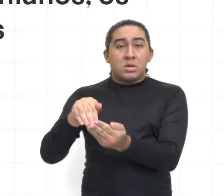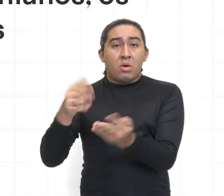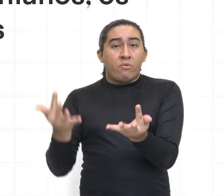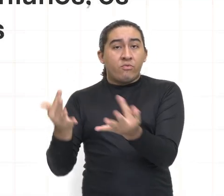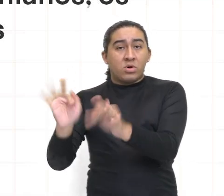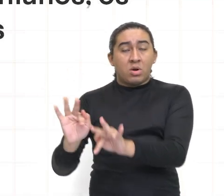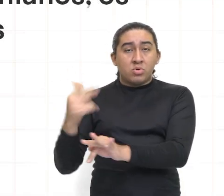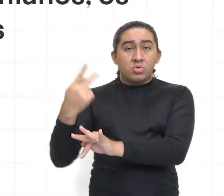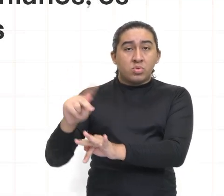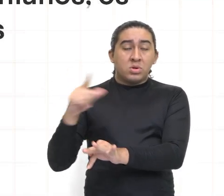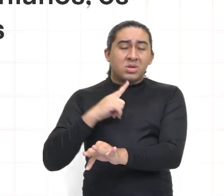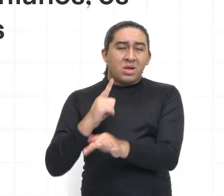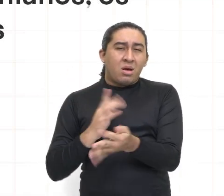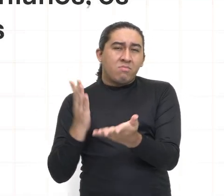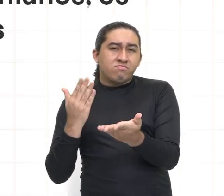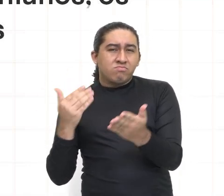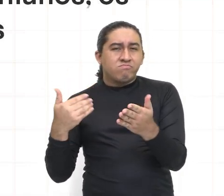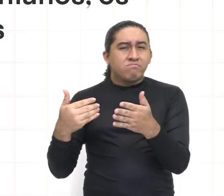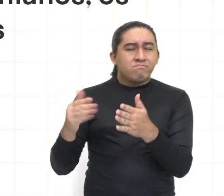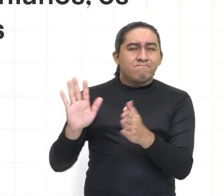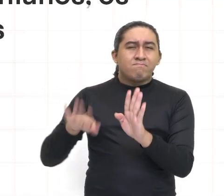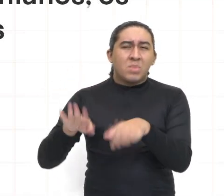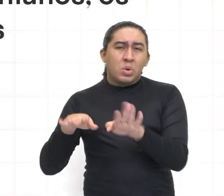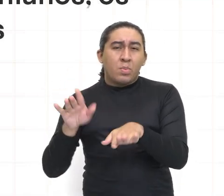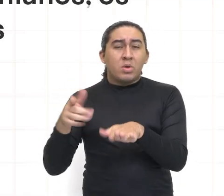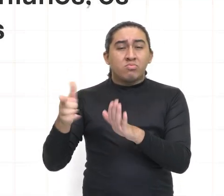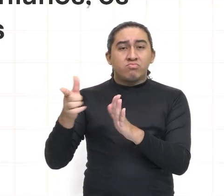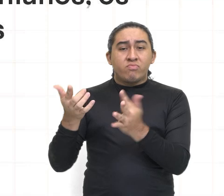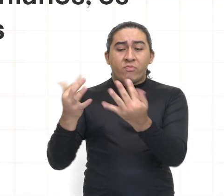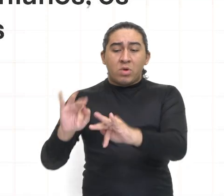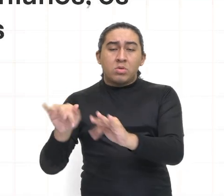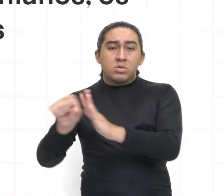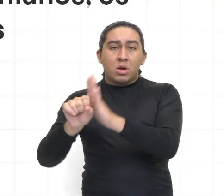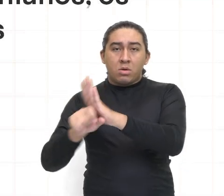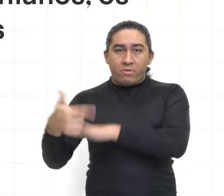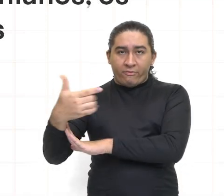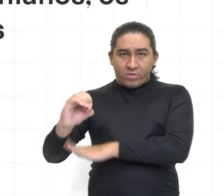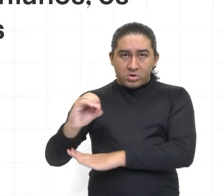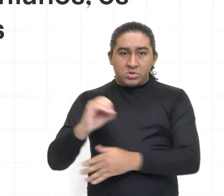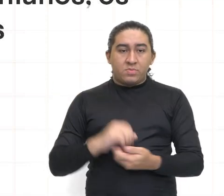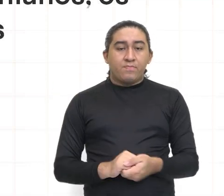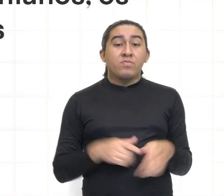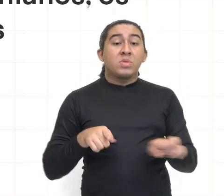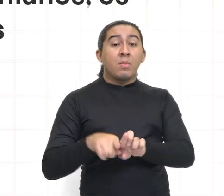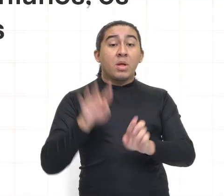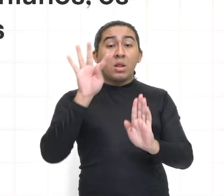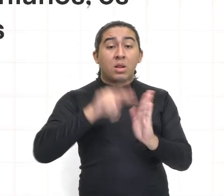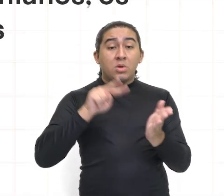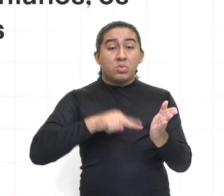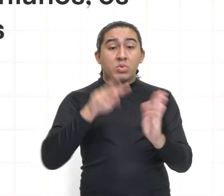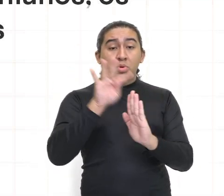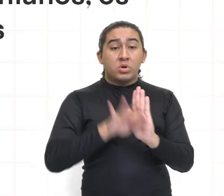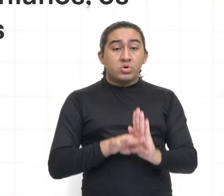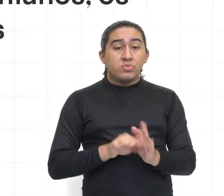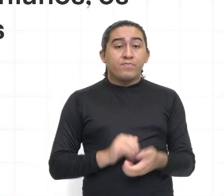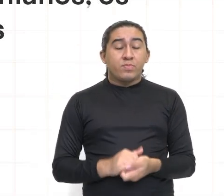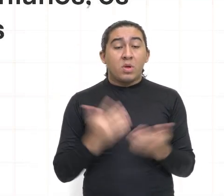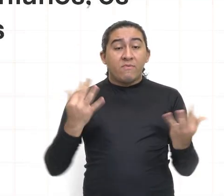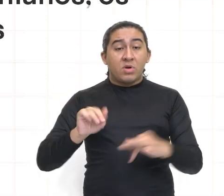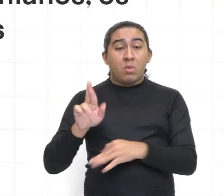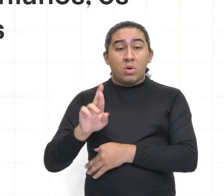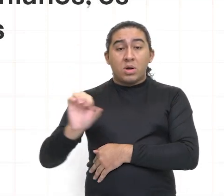seu colapso ali no final do século XX, tá bom, gente? E olha o que o texto fala pra gente. O fim da